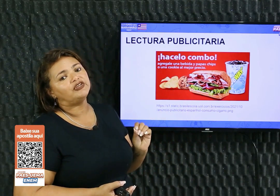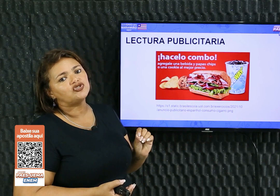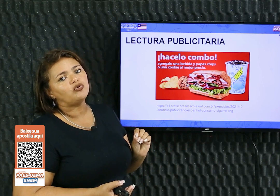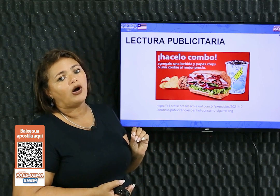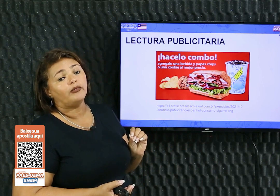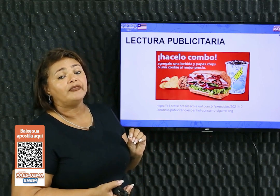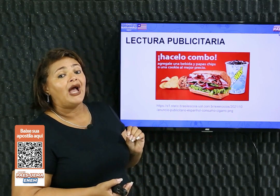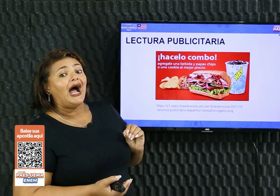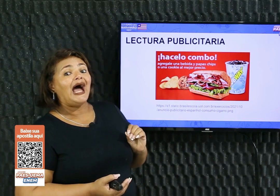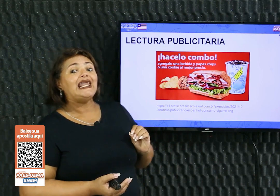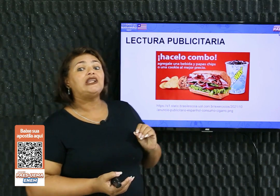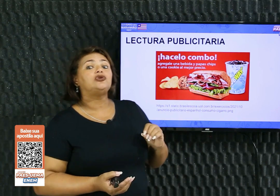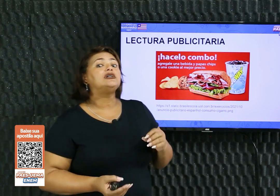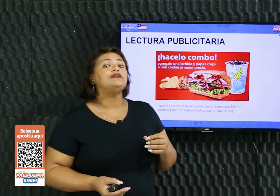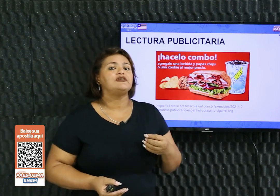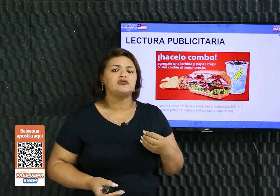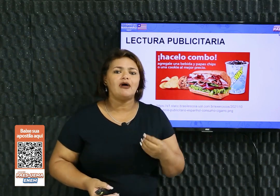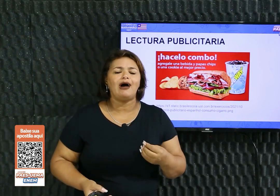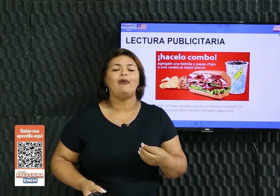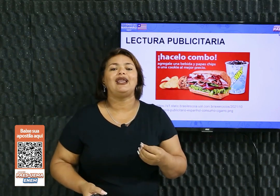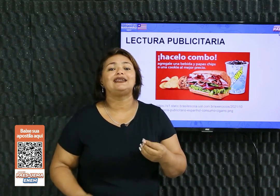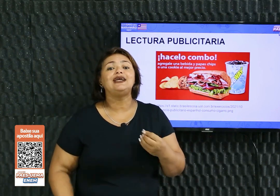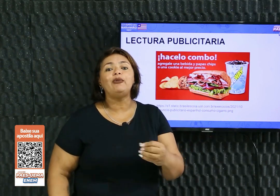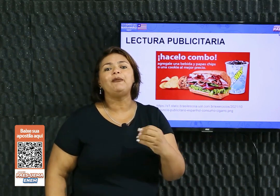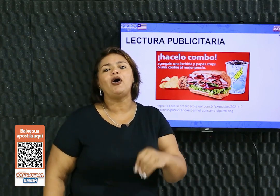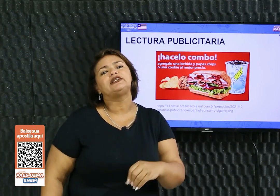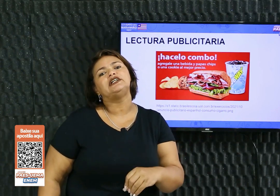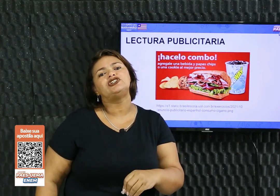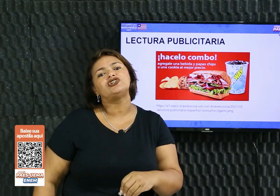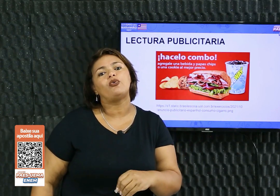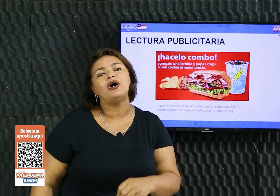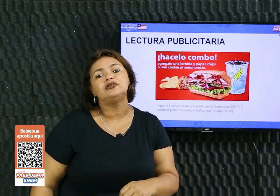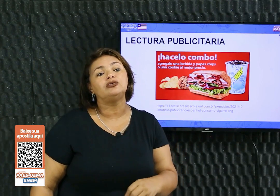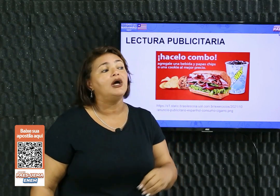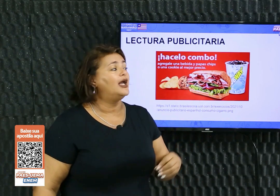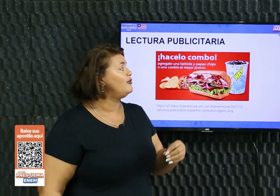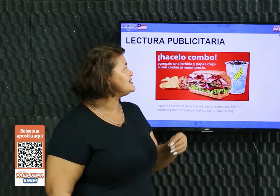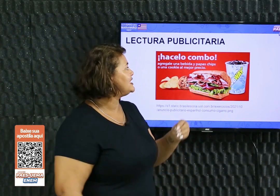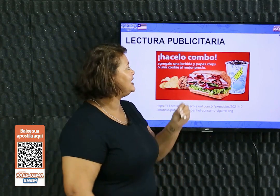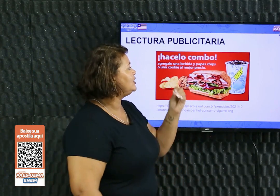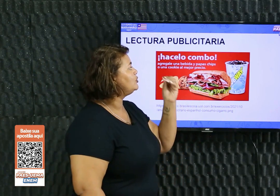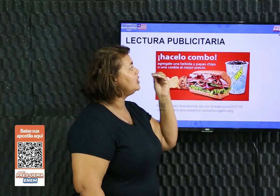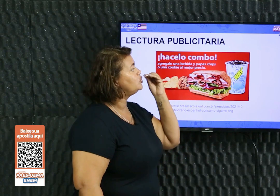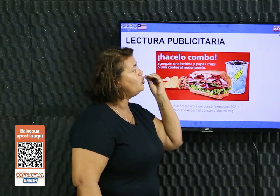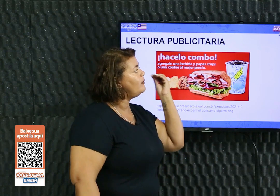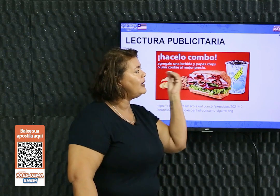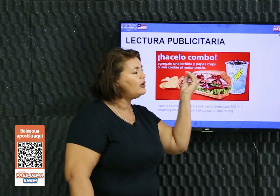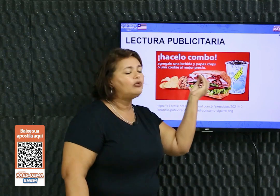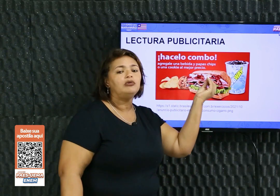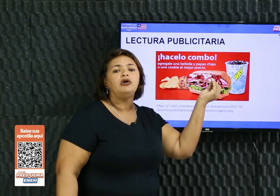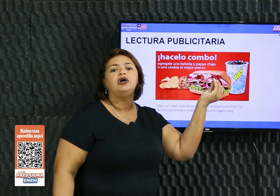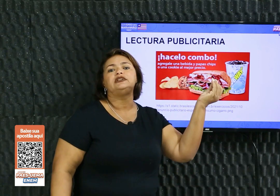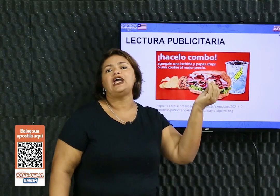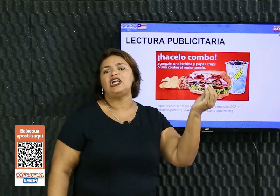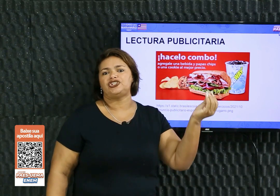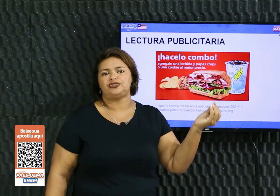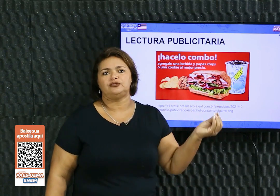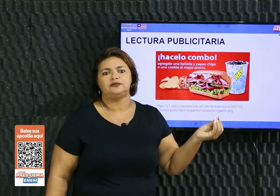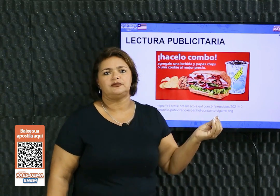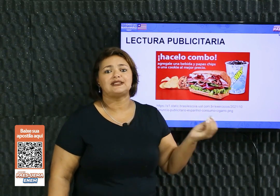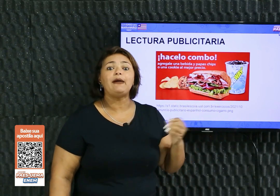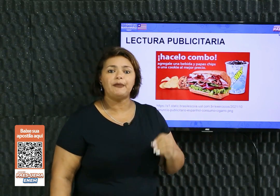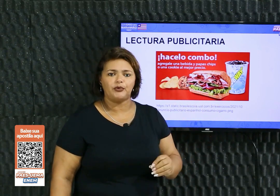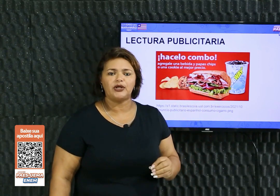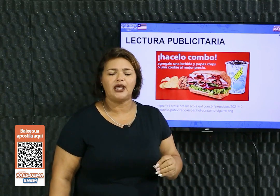leitura visual. A leitura visual, ela é tão importante quanto eu fazer a leitura do meu